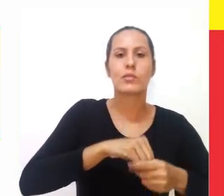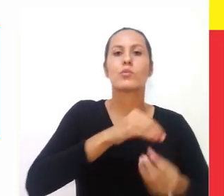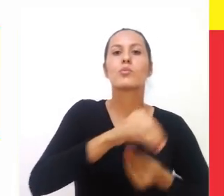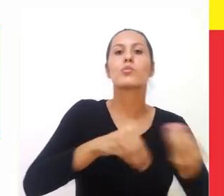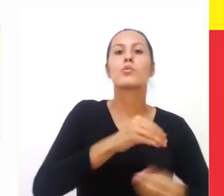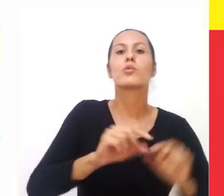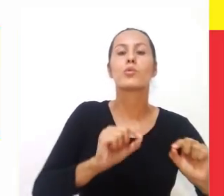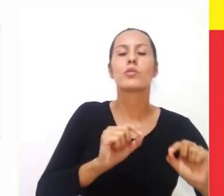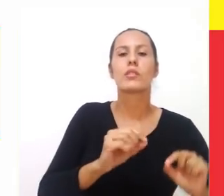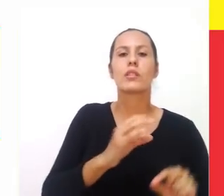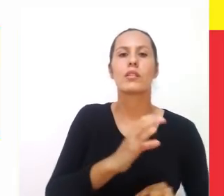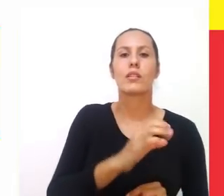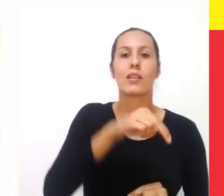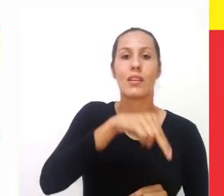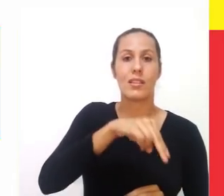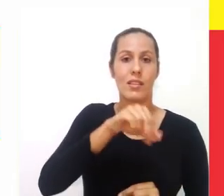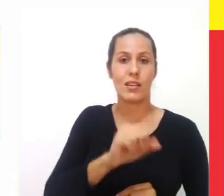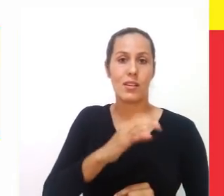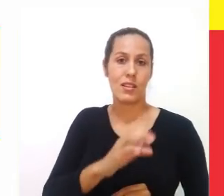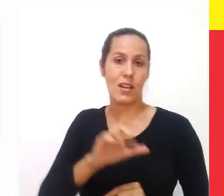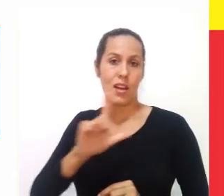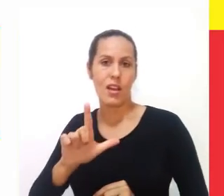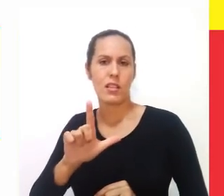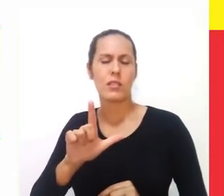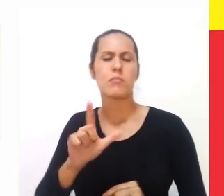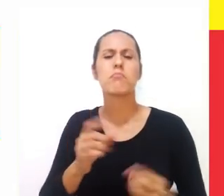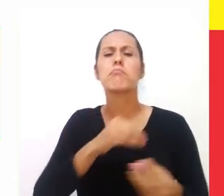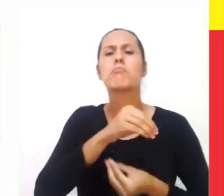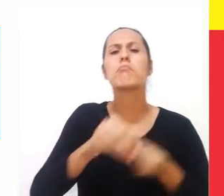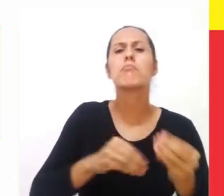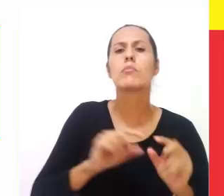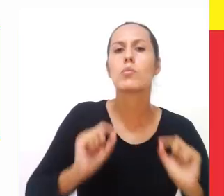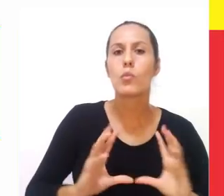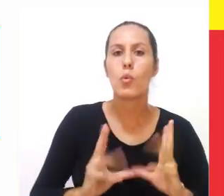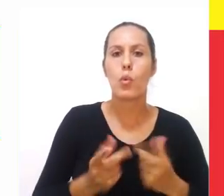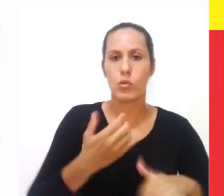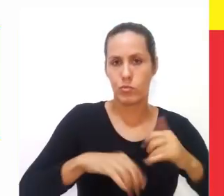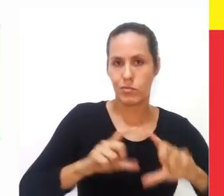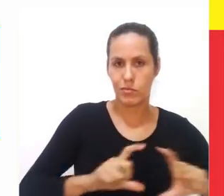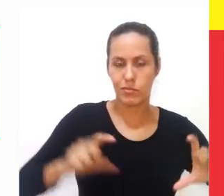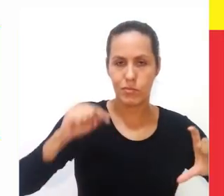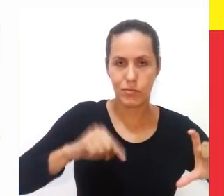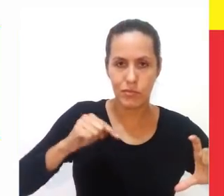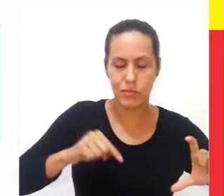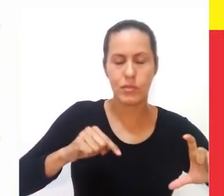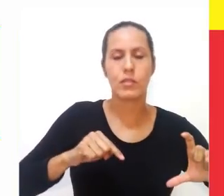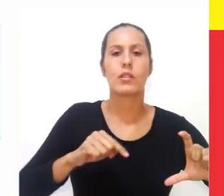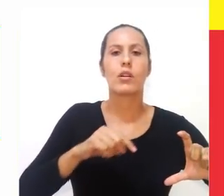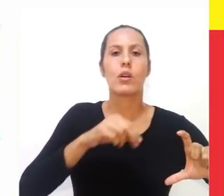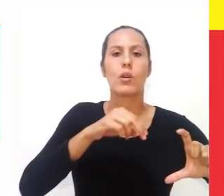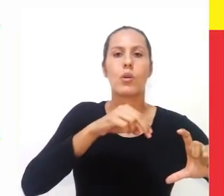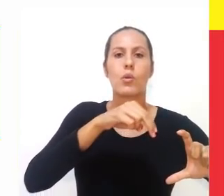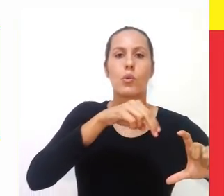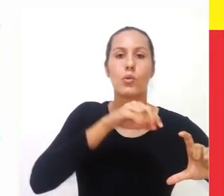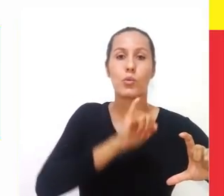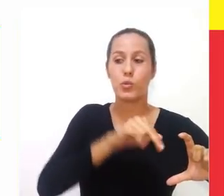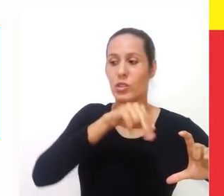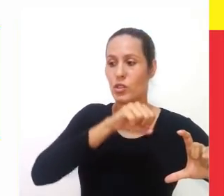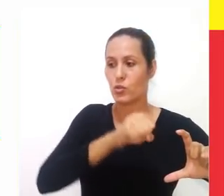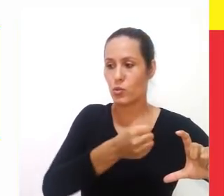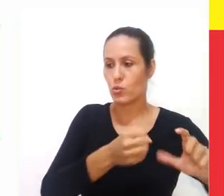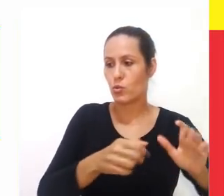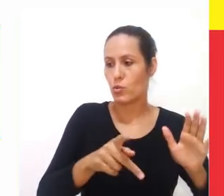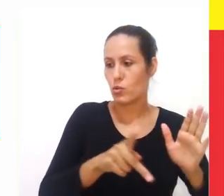solução de cloreto de sódio, em que os íons, que é o cloro e o sódio,